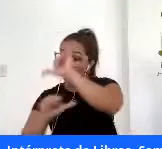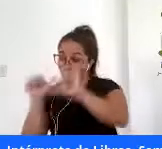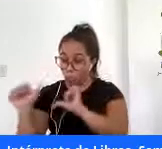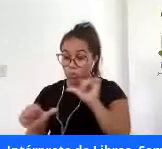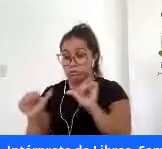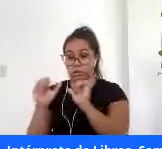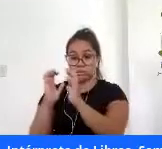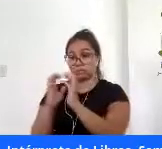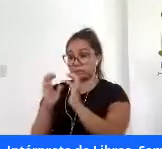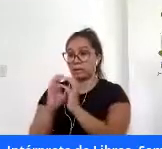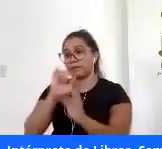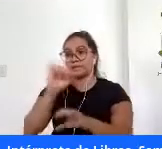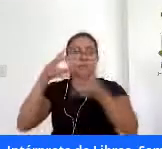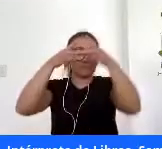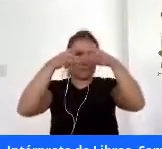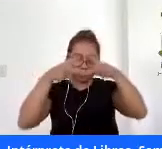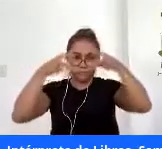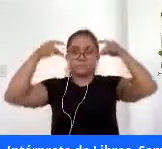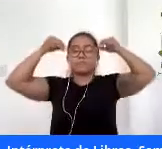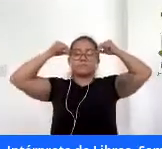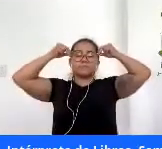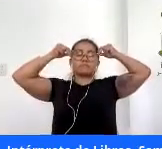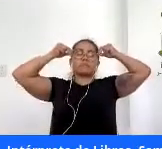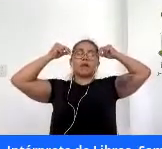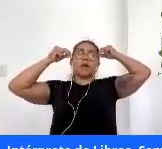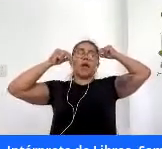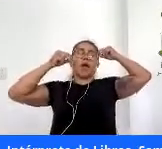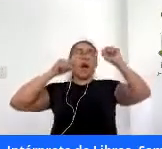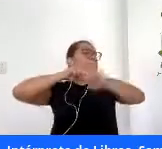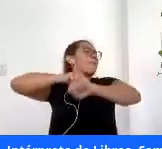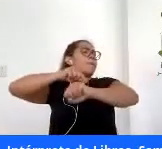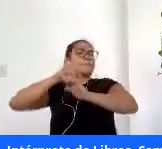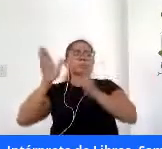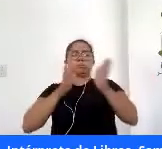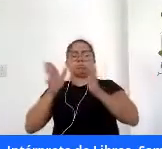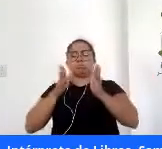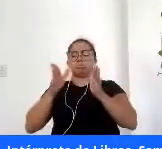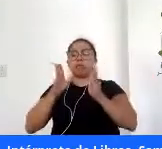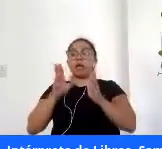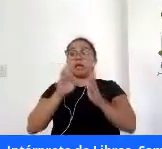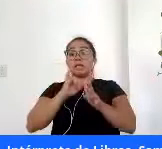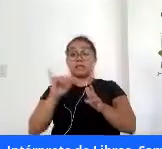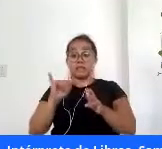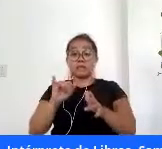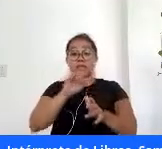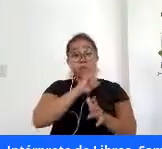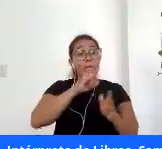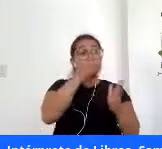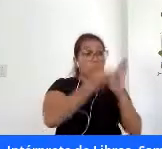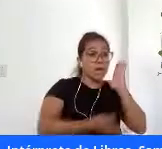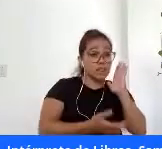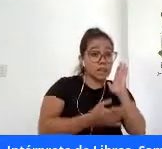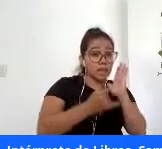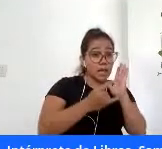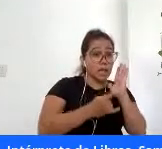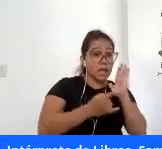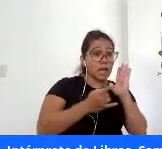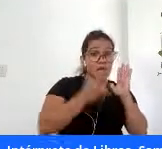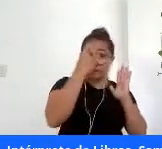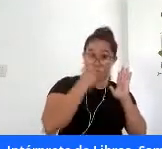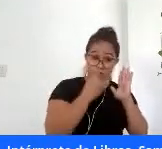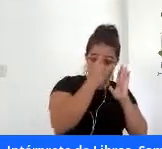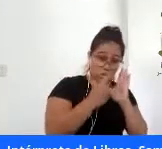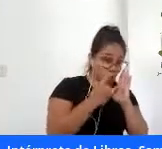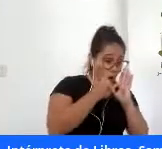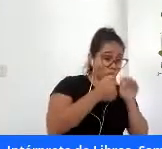tampa provisoriamente os olhos, mas só no caso de você realmente ter uma perda total da visão que você vai ter